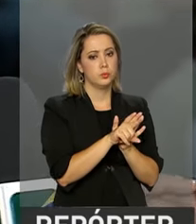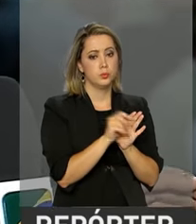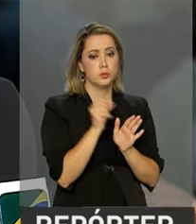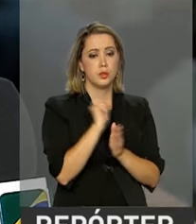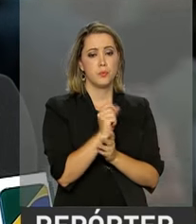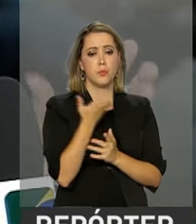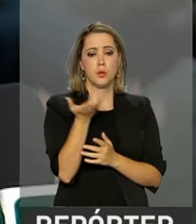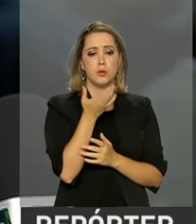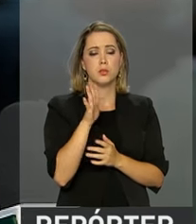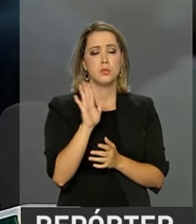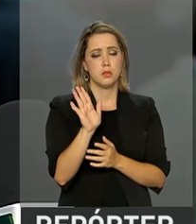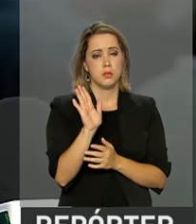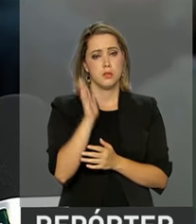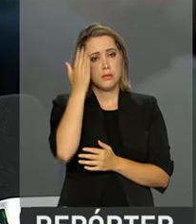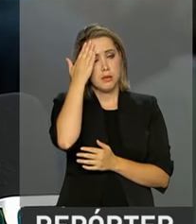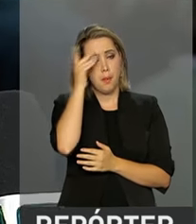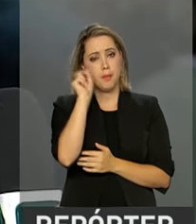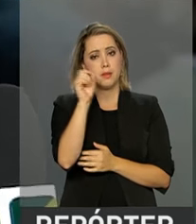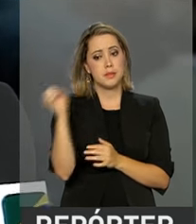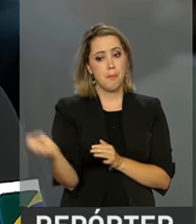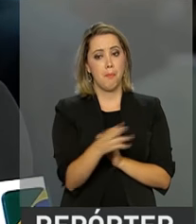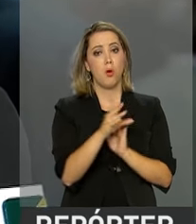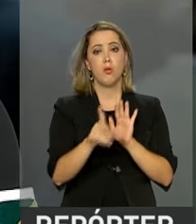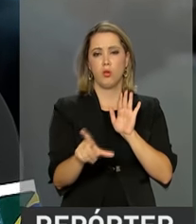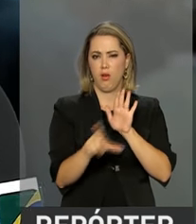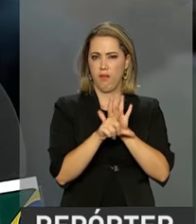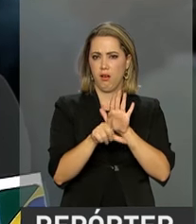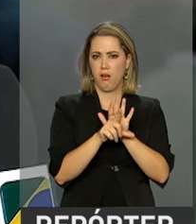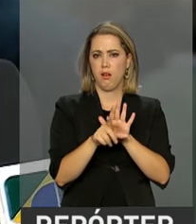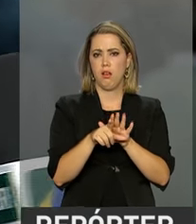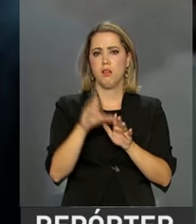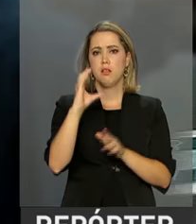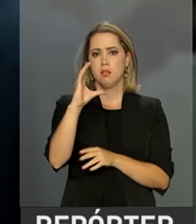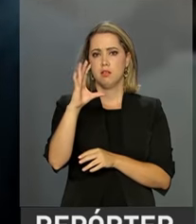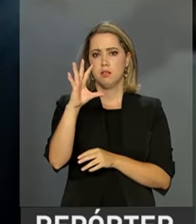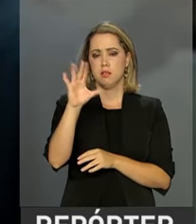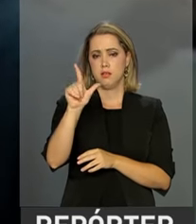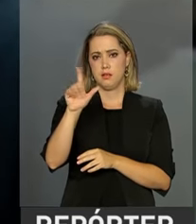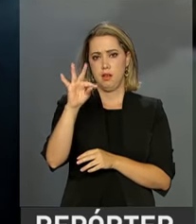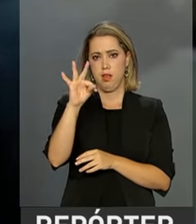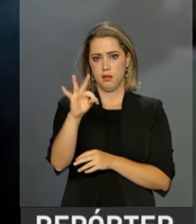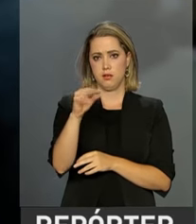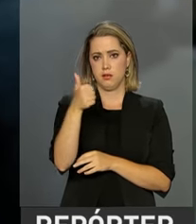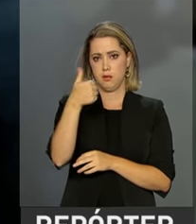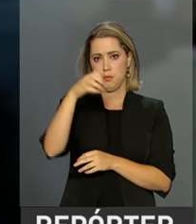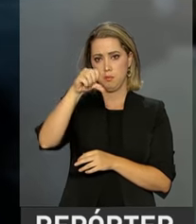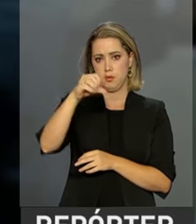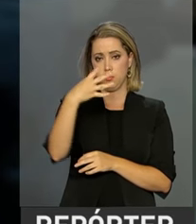ele acaba modernizando a CLT, que é de 1943. Isto, de